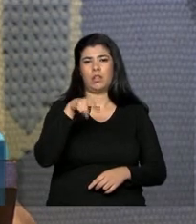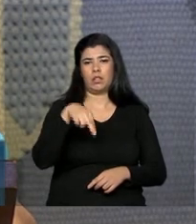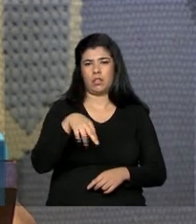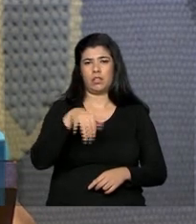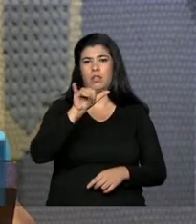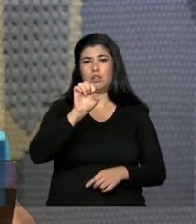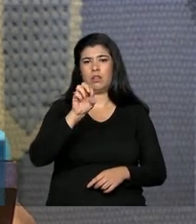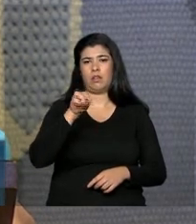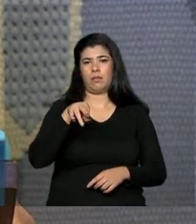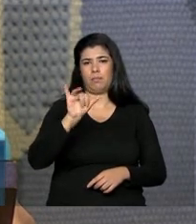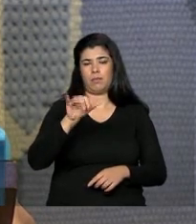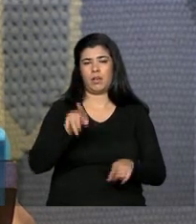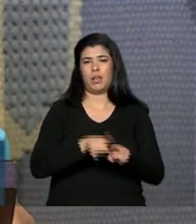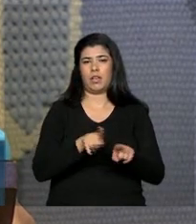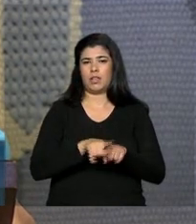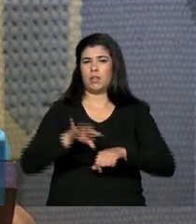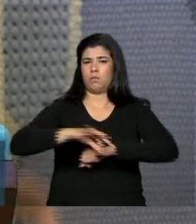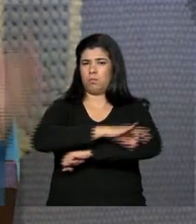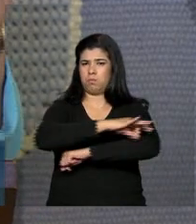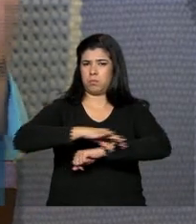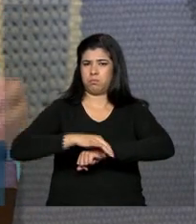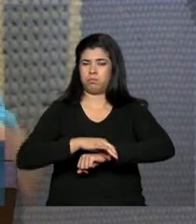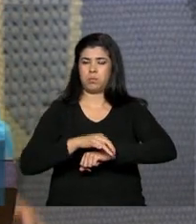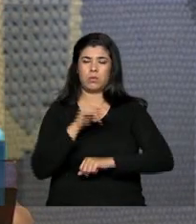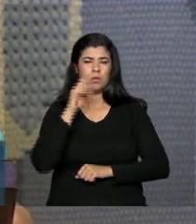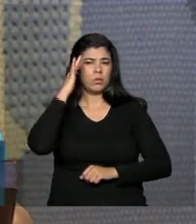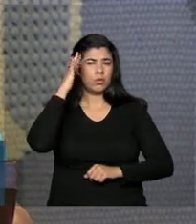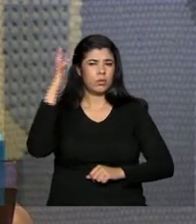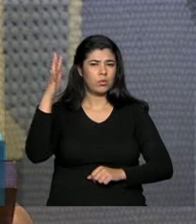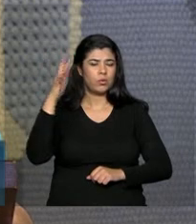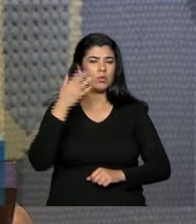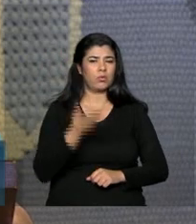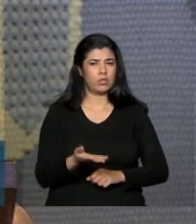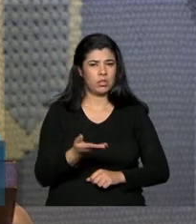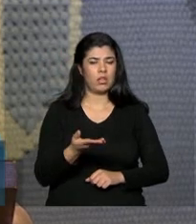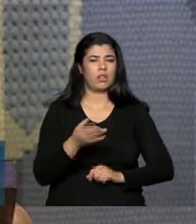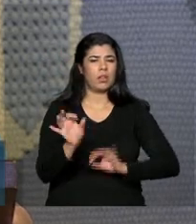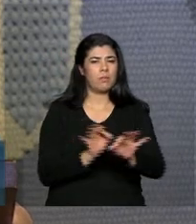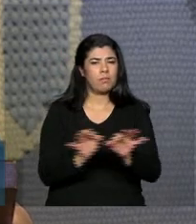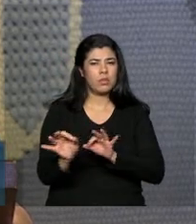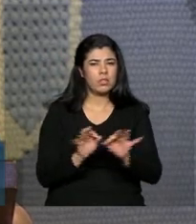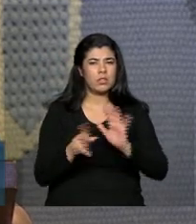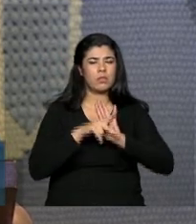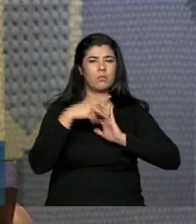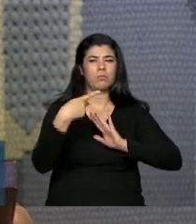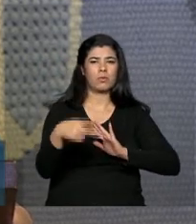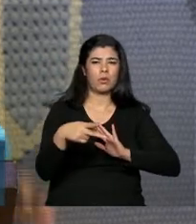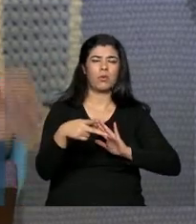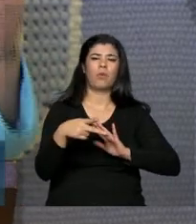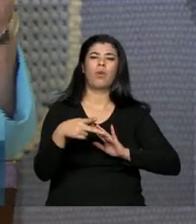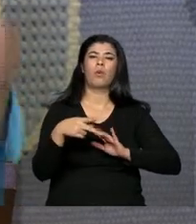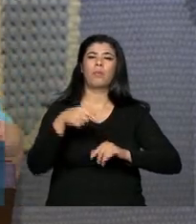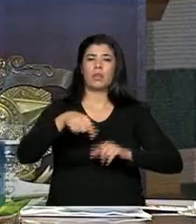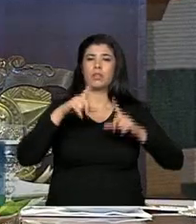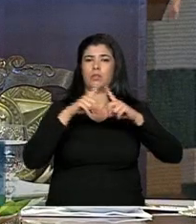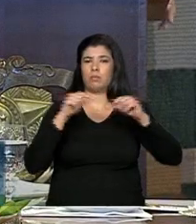projetou Brasília, e querida chanceler Angela, projetou todos os edifícios nos quais